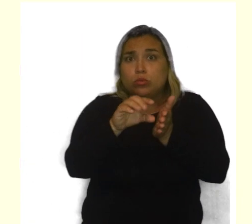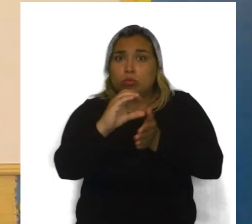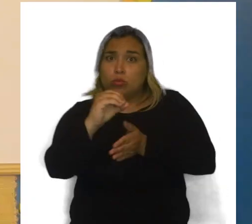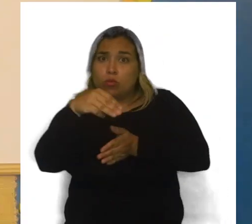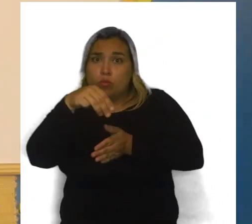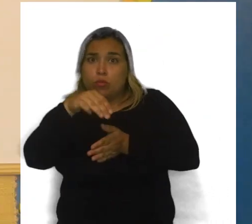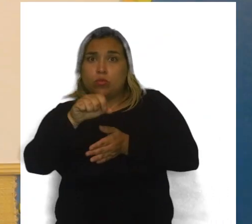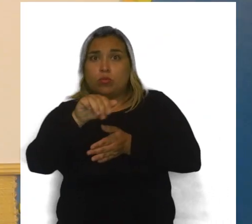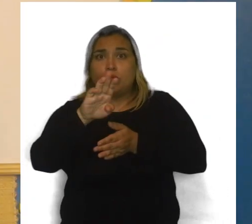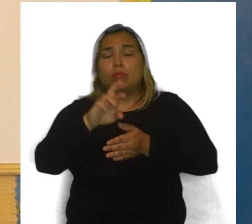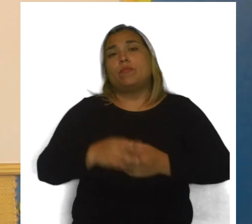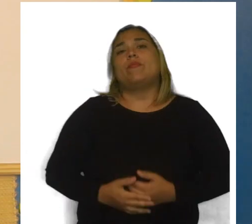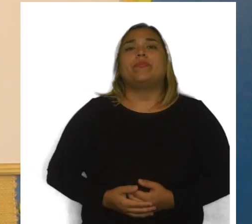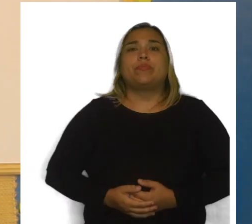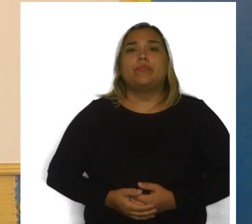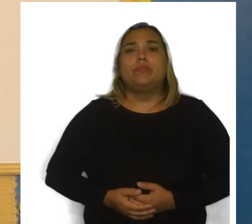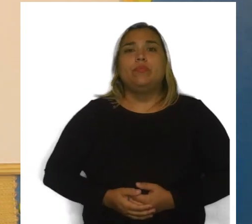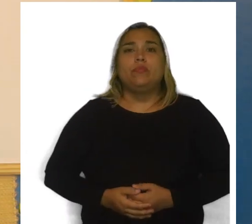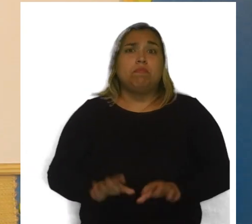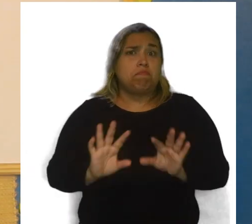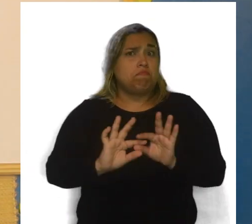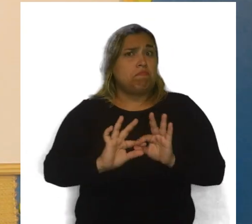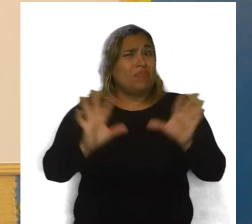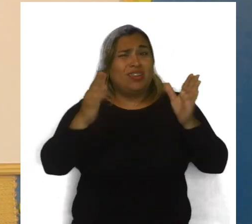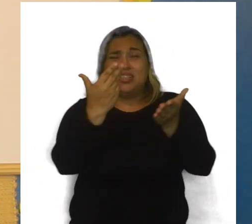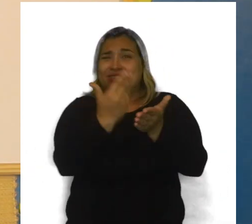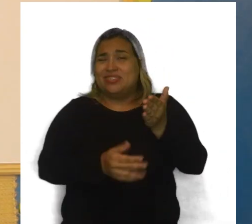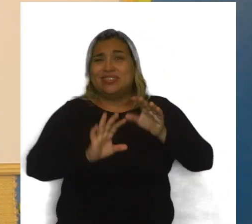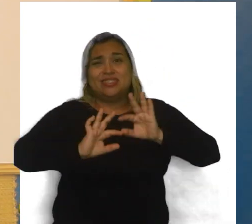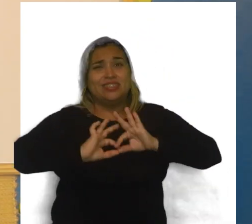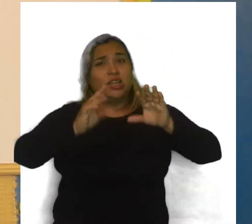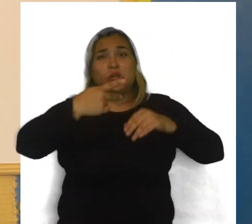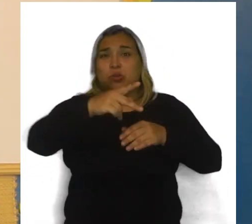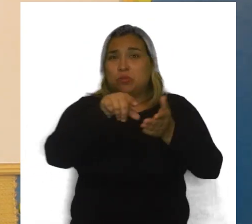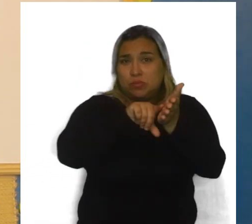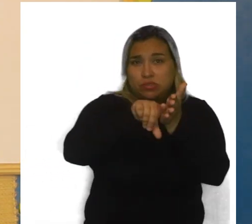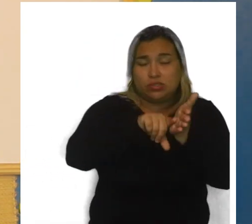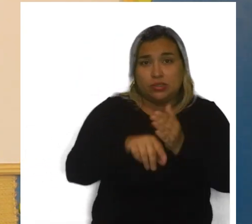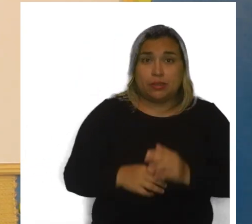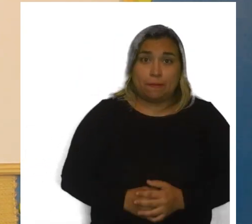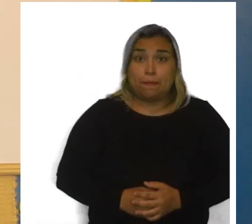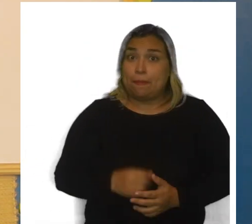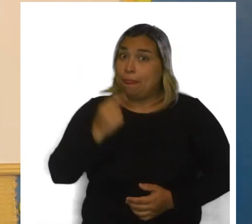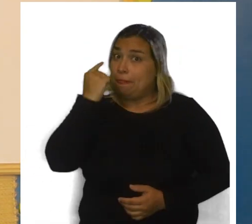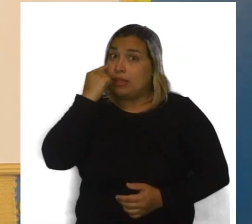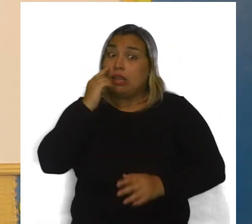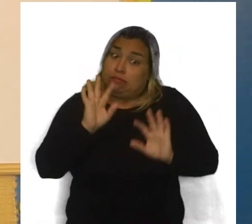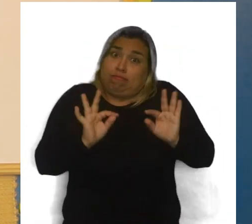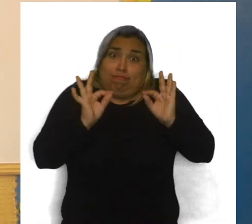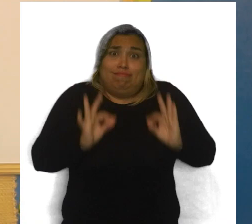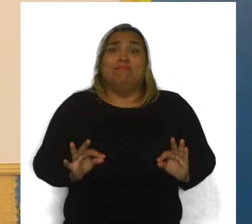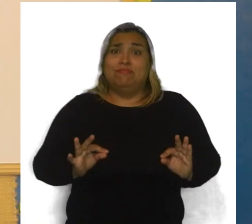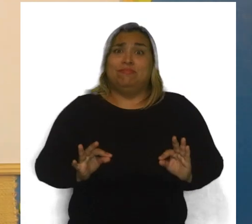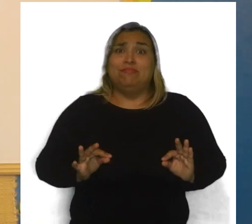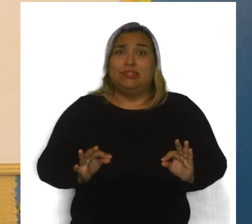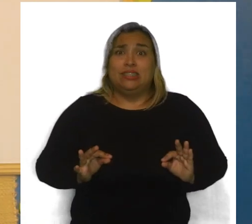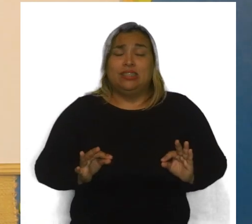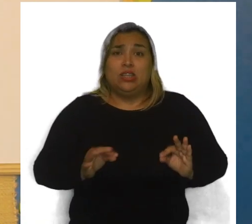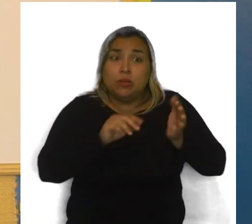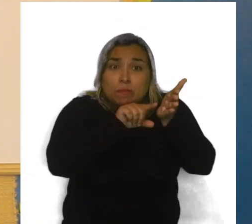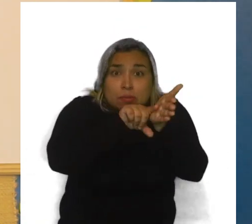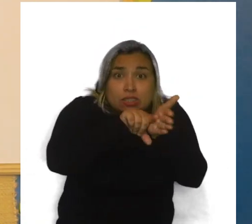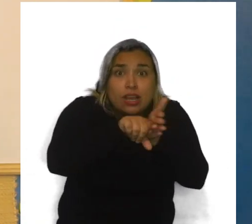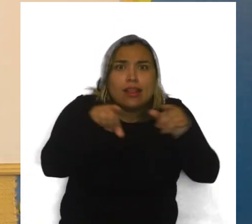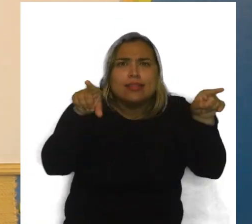www.scholar.google.com.br. Bom, vou deixar que tu te percas um pouco nessa pesquisa. Aliás, é isso mesmo. Pesquisa é